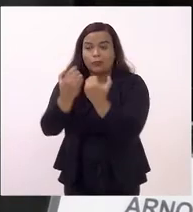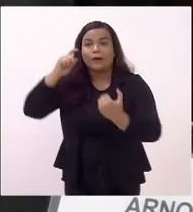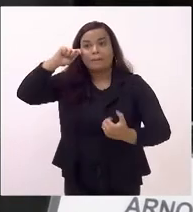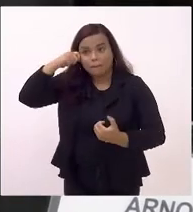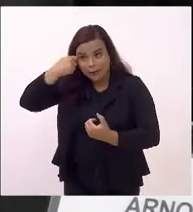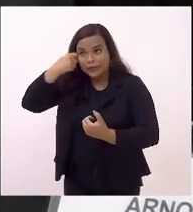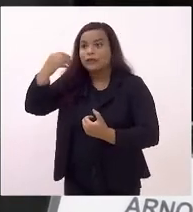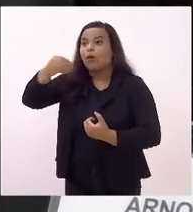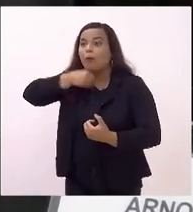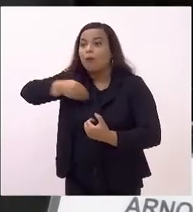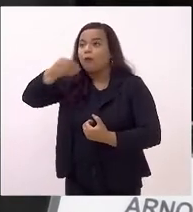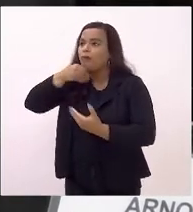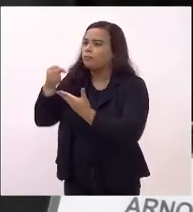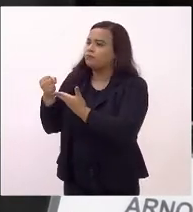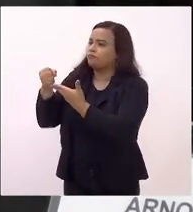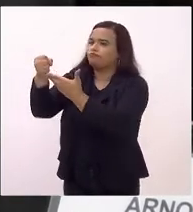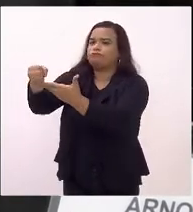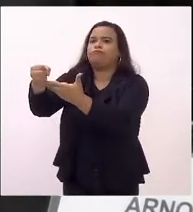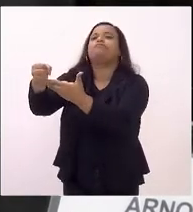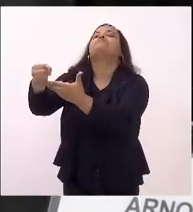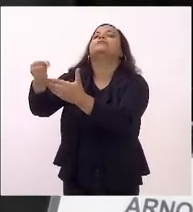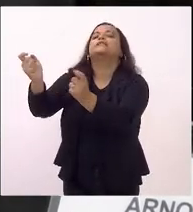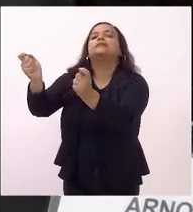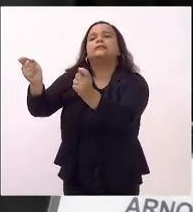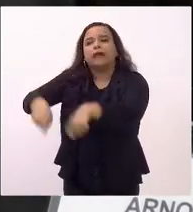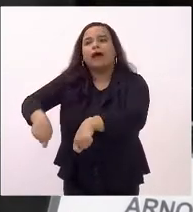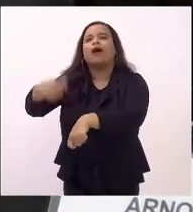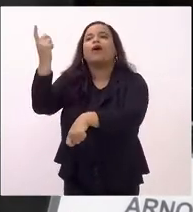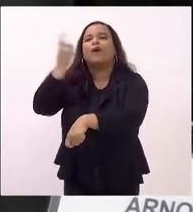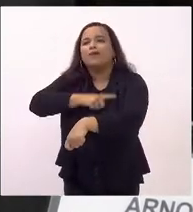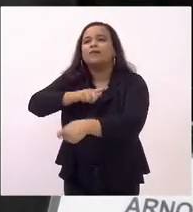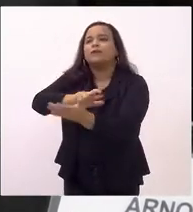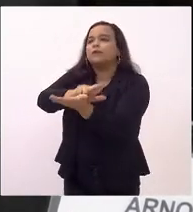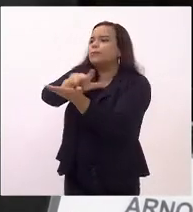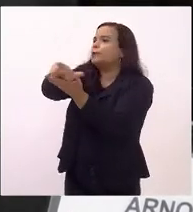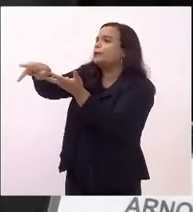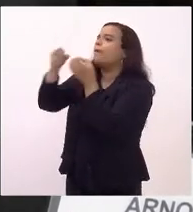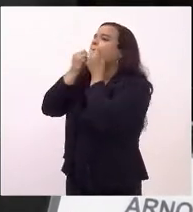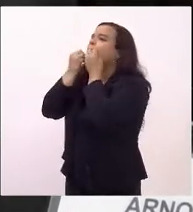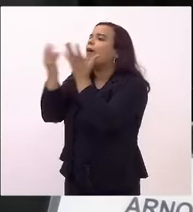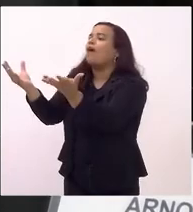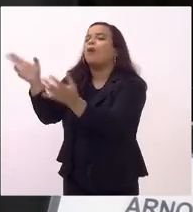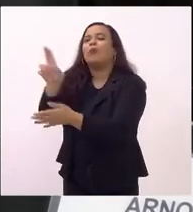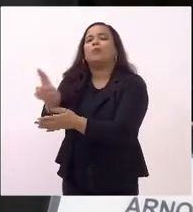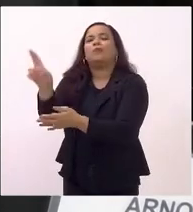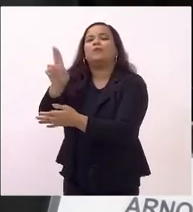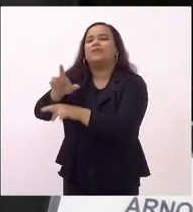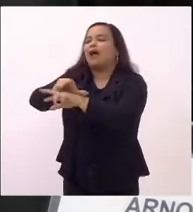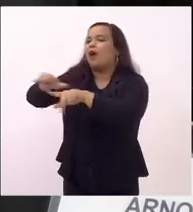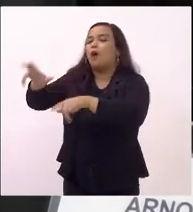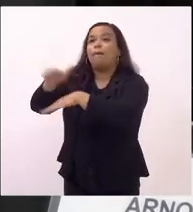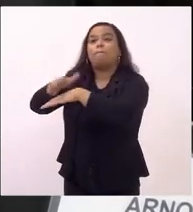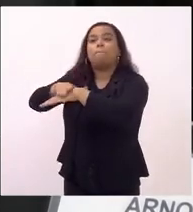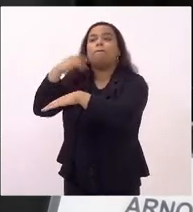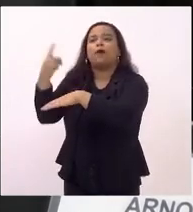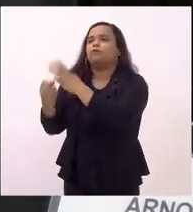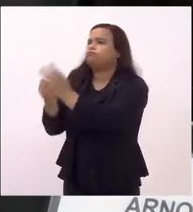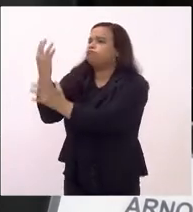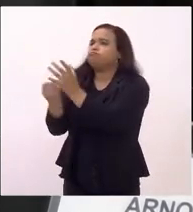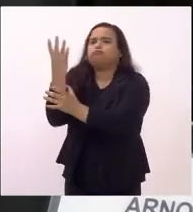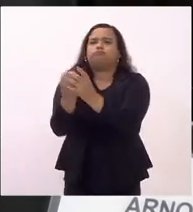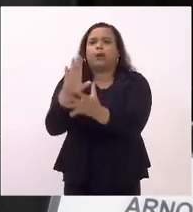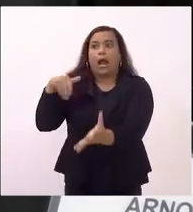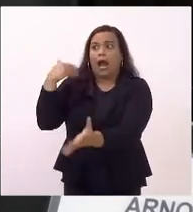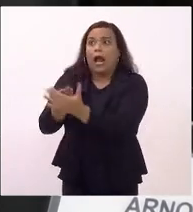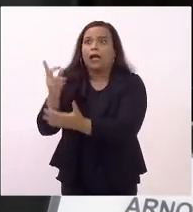a oportunidade de termos os louros de tudo que aqui construímos. Porque, até hoje, nós só